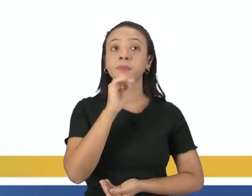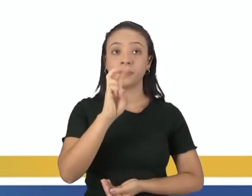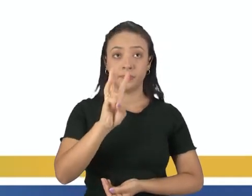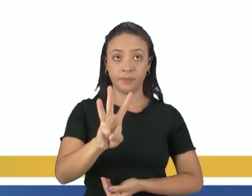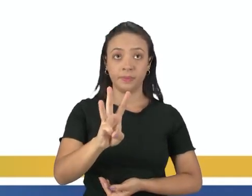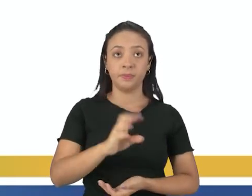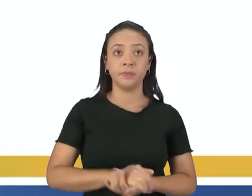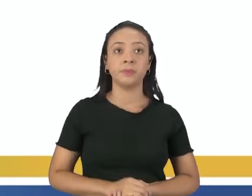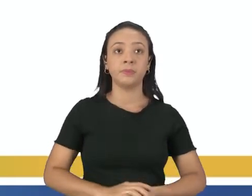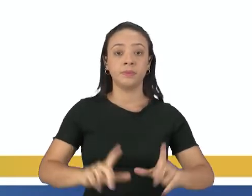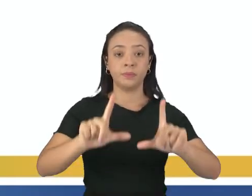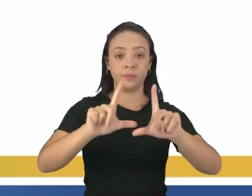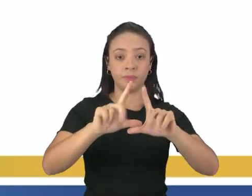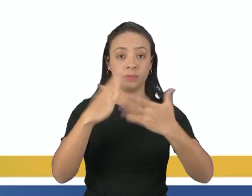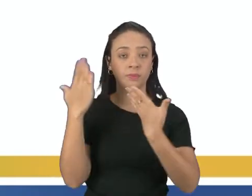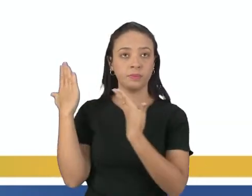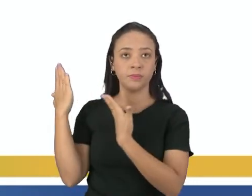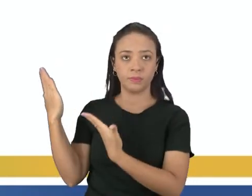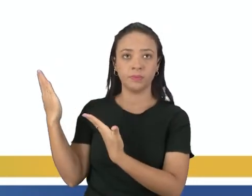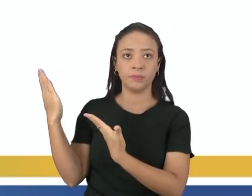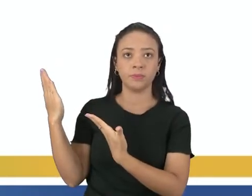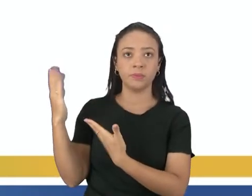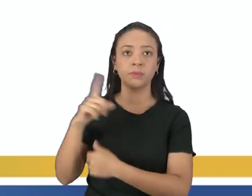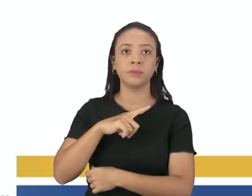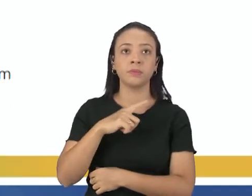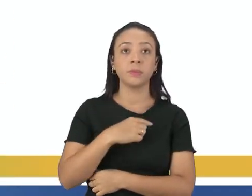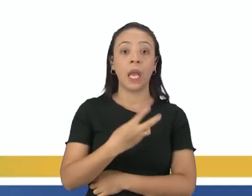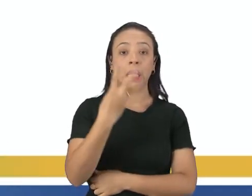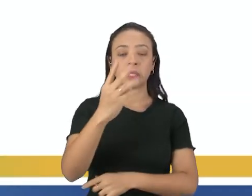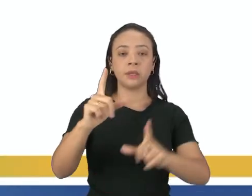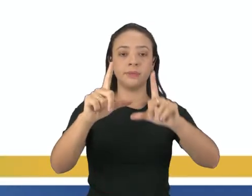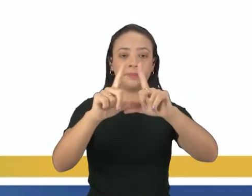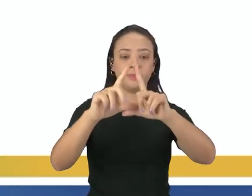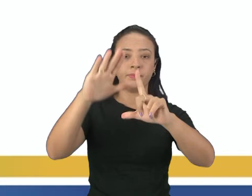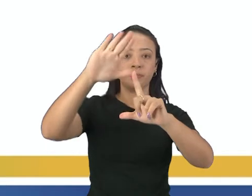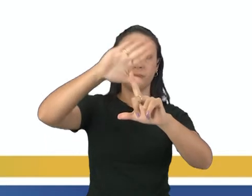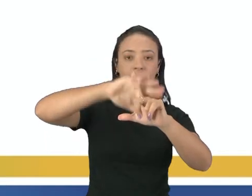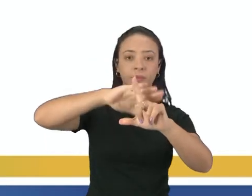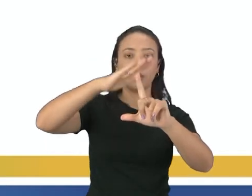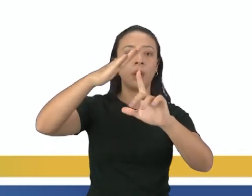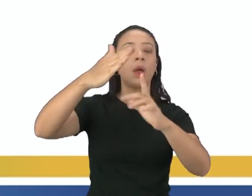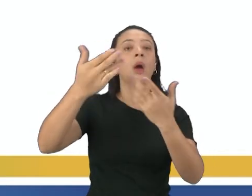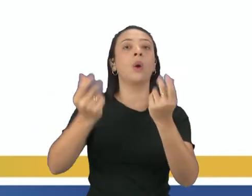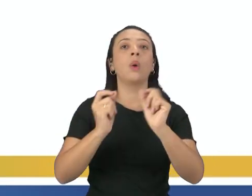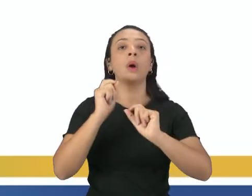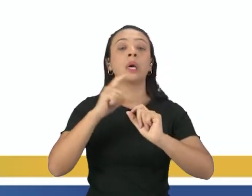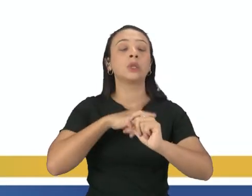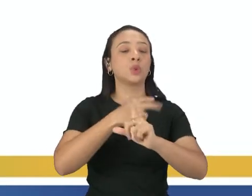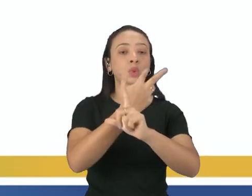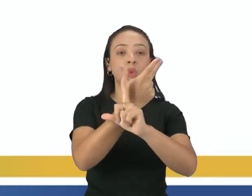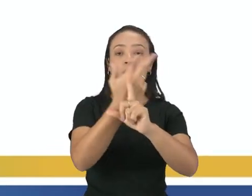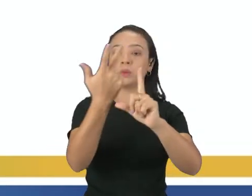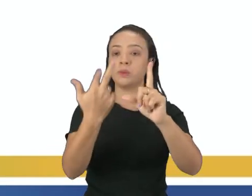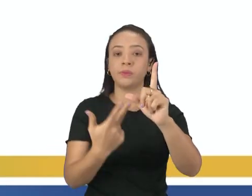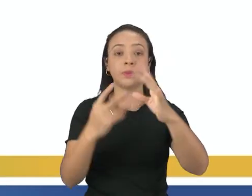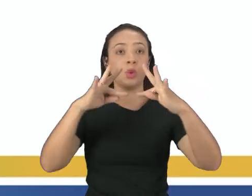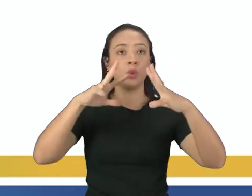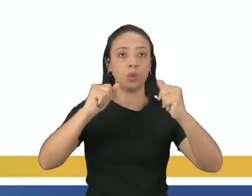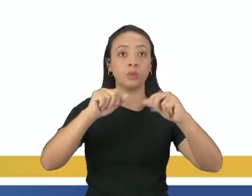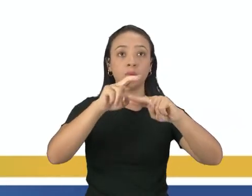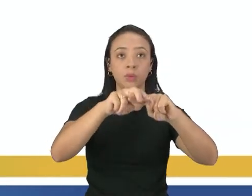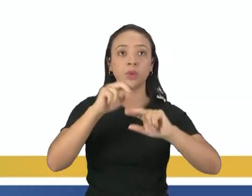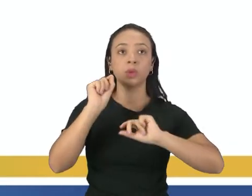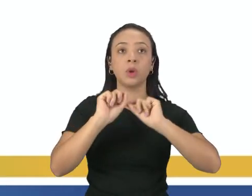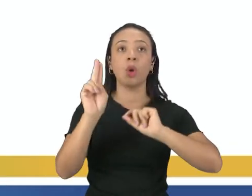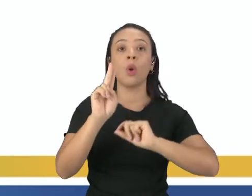Exemplo número 3, observe que o triângulo ao lado, ele tem os 3 lados congruentes, né? Ou seja, com a mesma medida. Portanto,